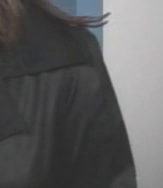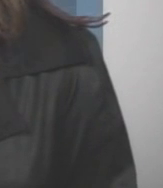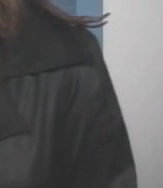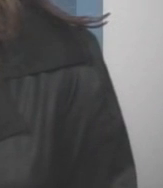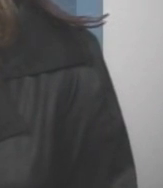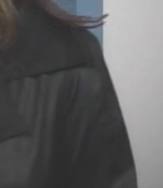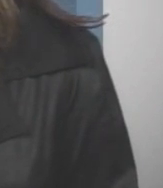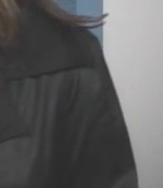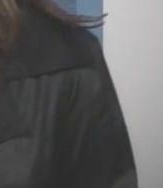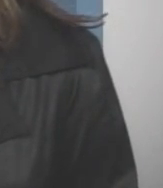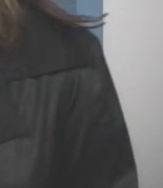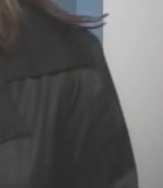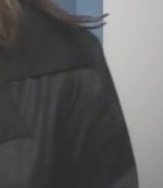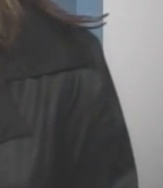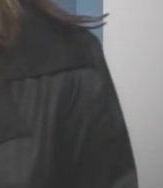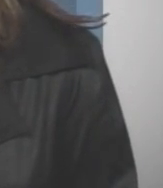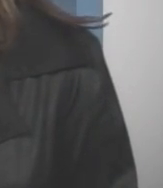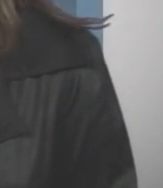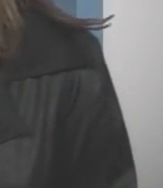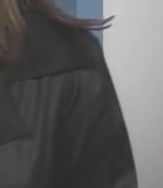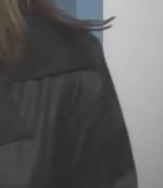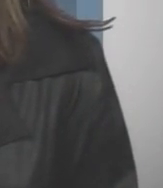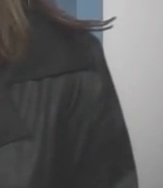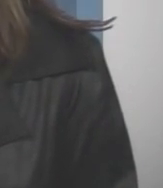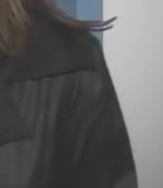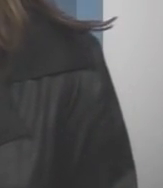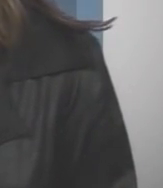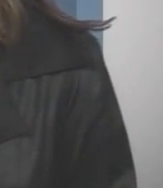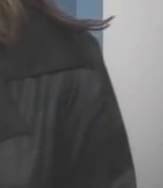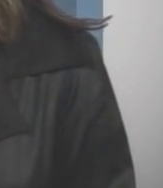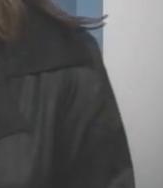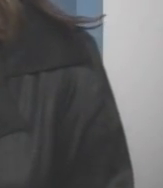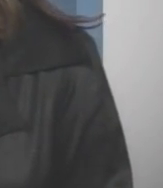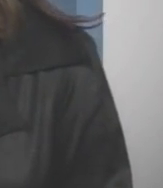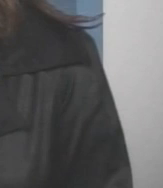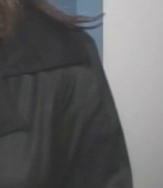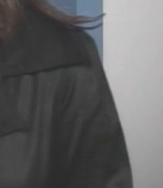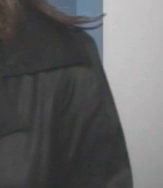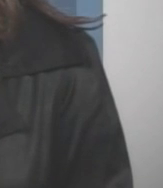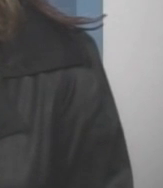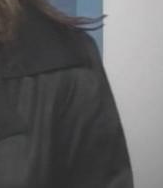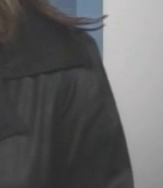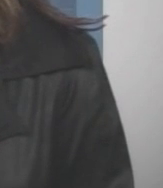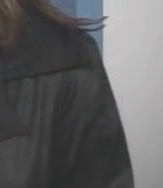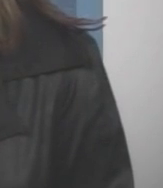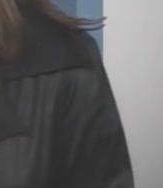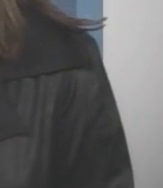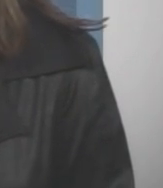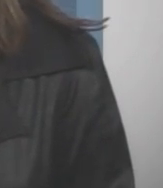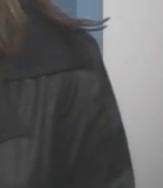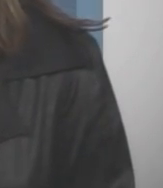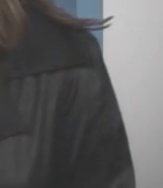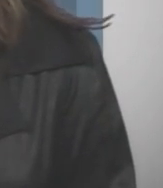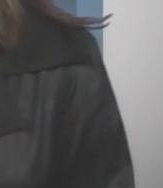suportar mais essa crise financeira internacional, inclusive sendo parceiro na busca de uma recuperação